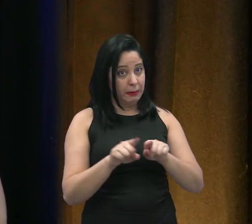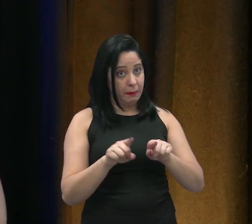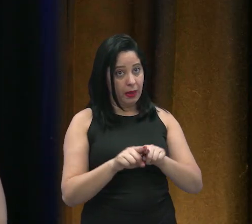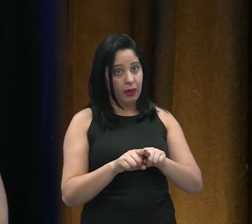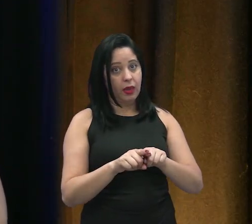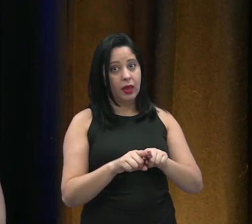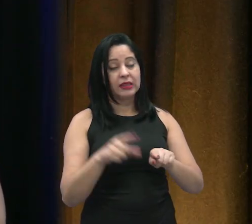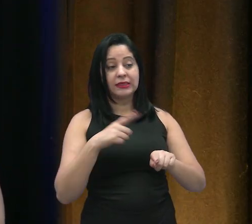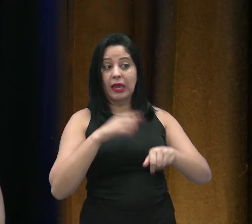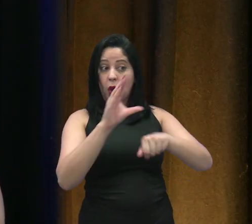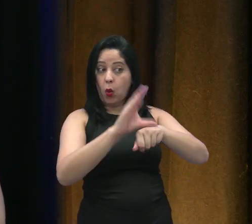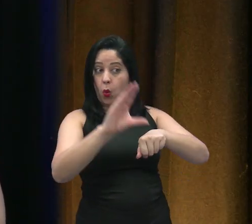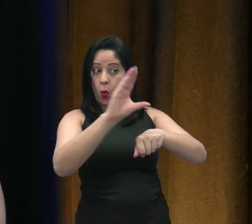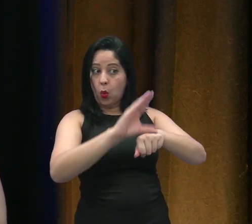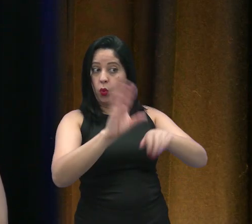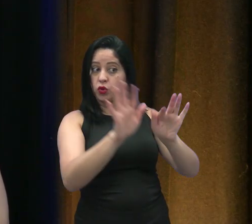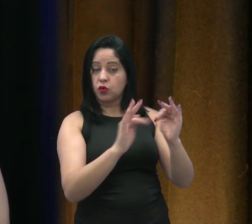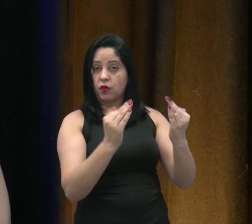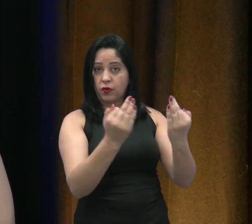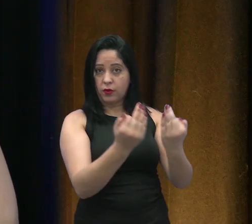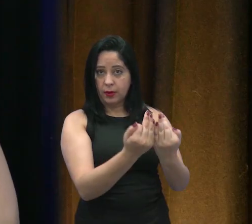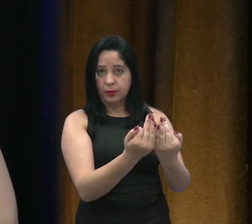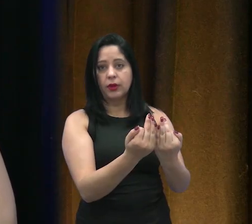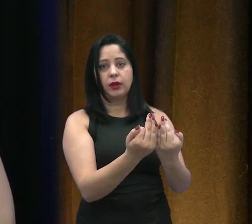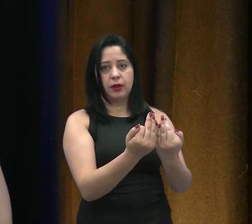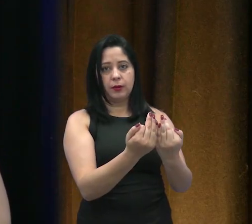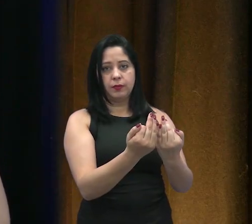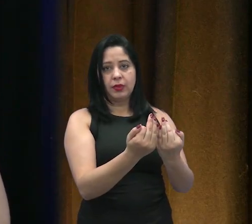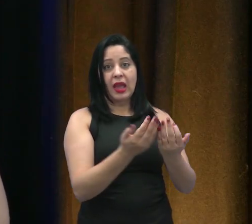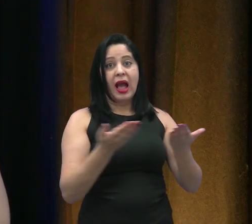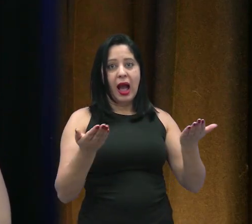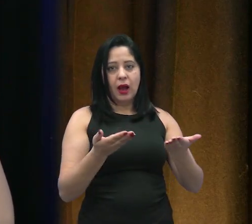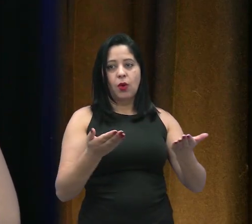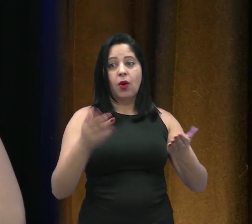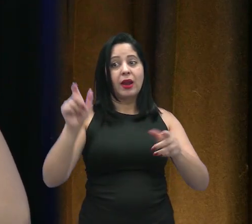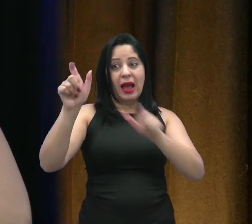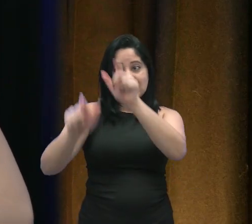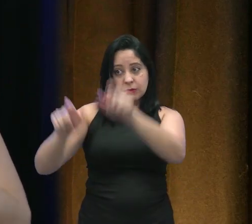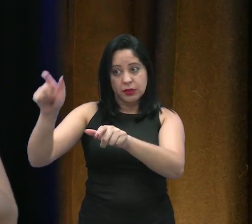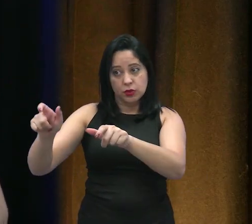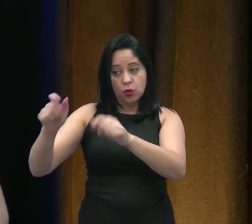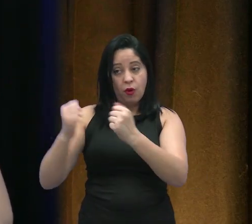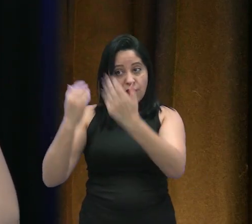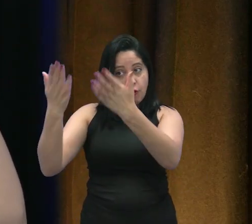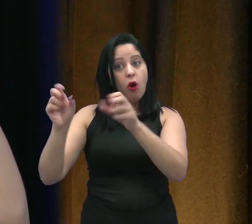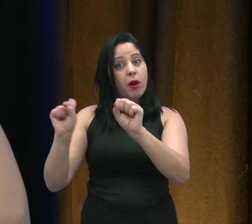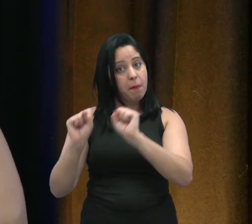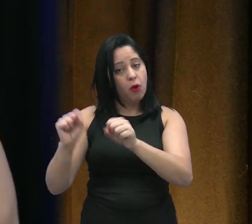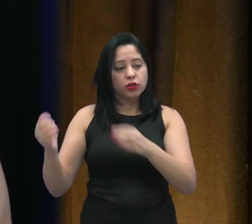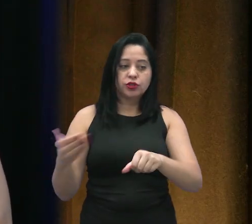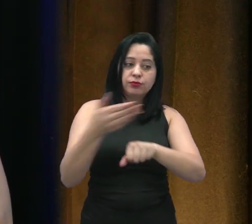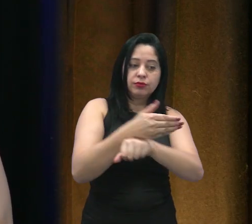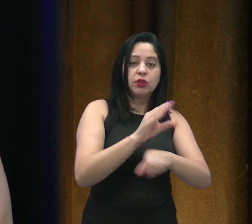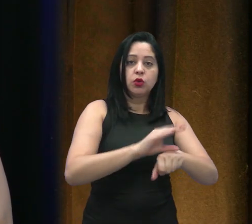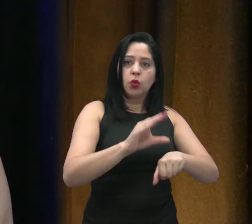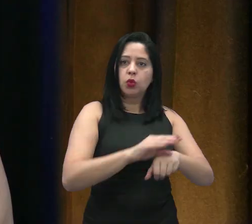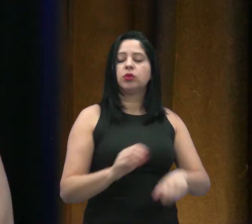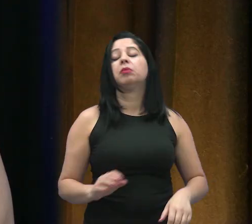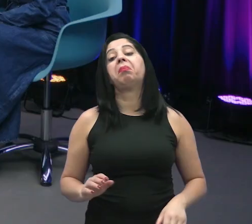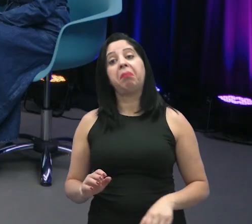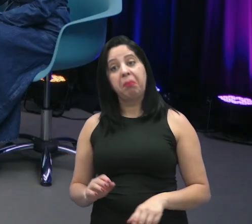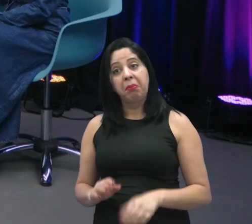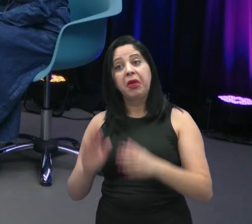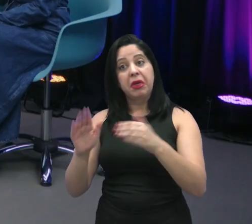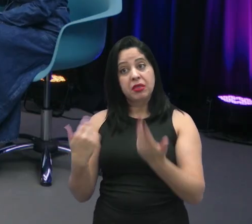a gente dá os treinamentos parentais, que a gente está abrindo também para o público, que é para poder levar a informação para todos.